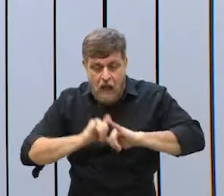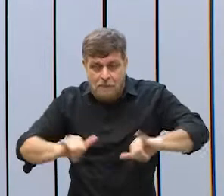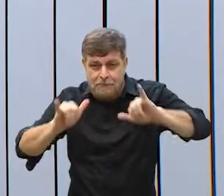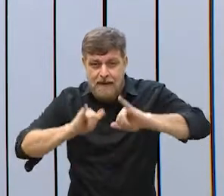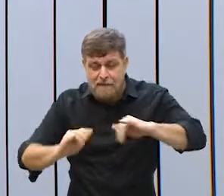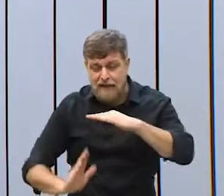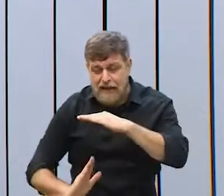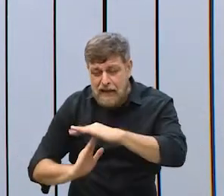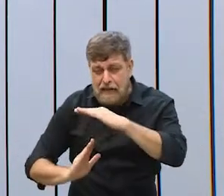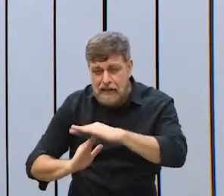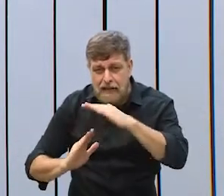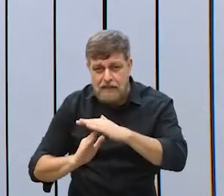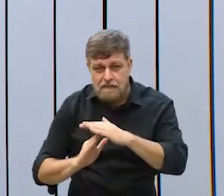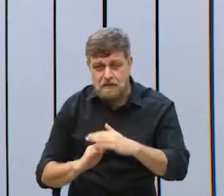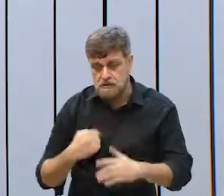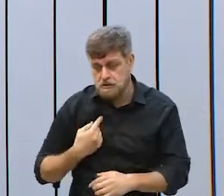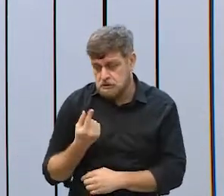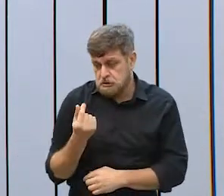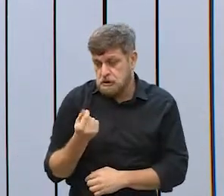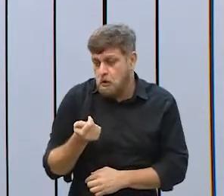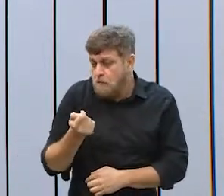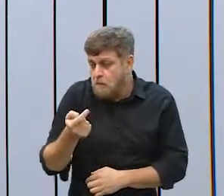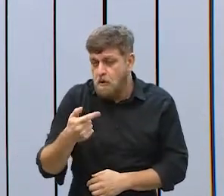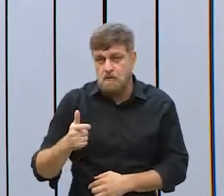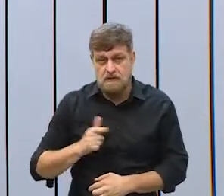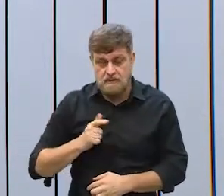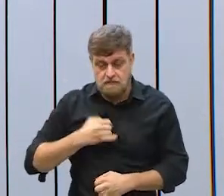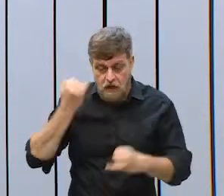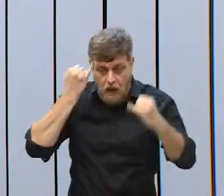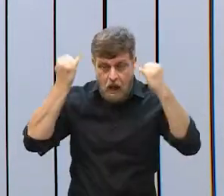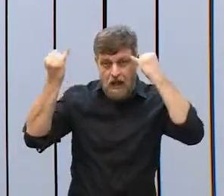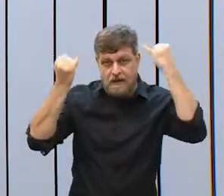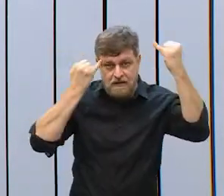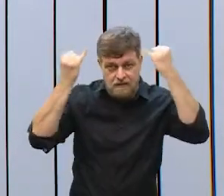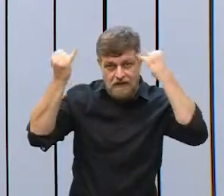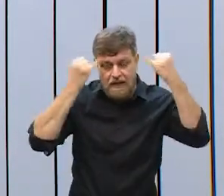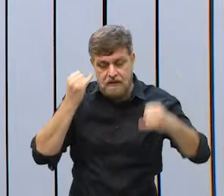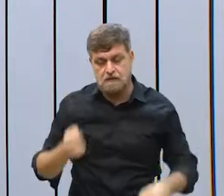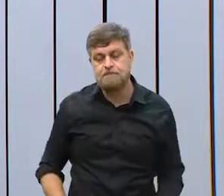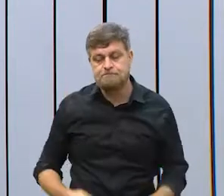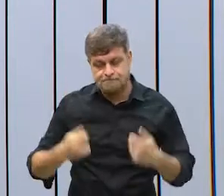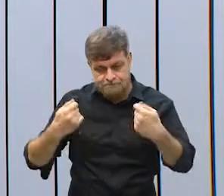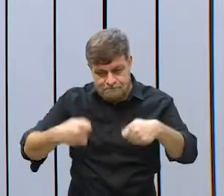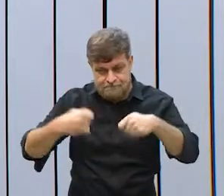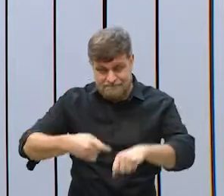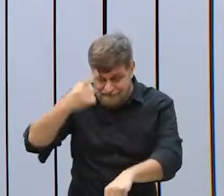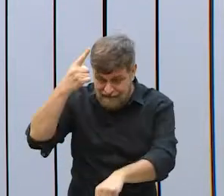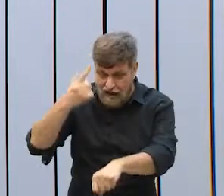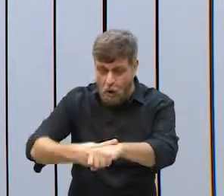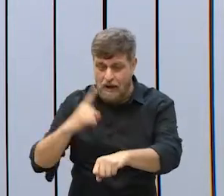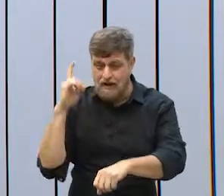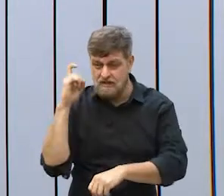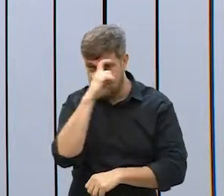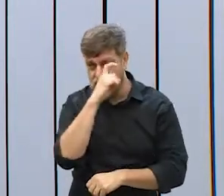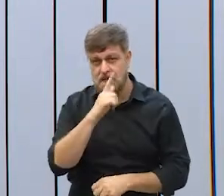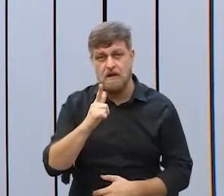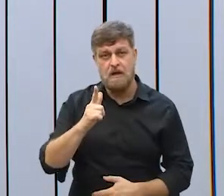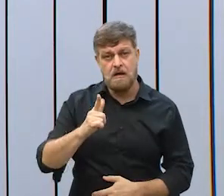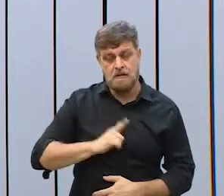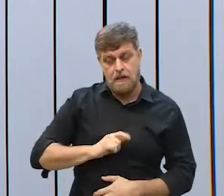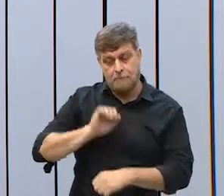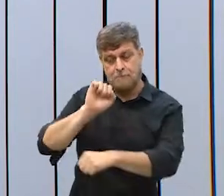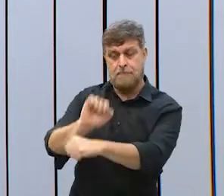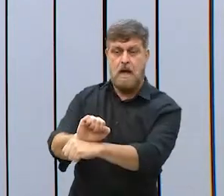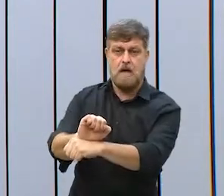limitada em relação às demais, né, Cecília? Então, acho que a criatividade, precisamos nesse momento de dificuldade,